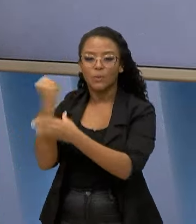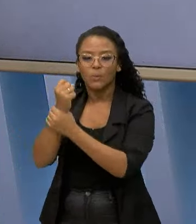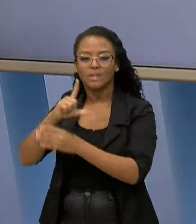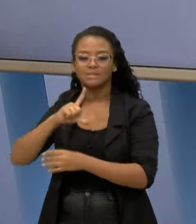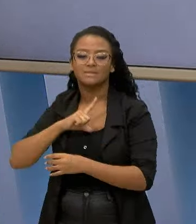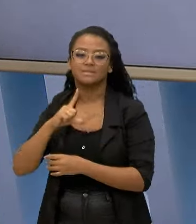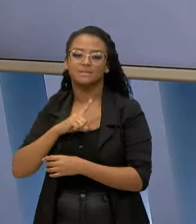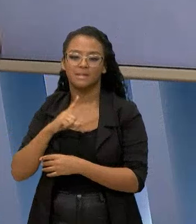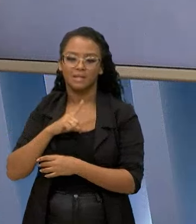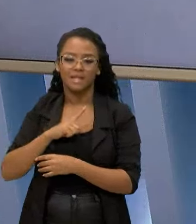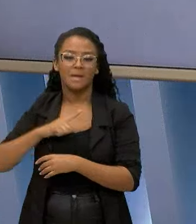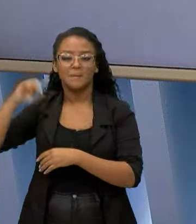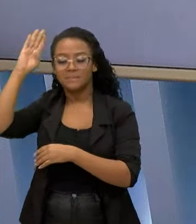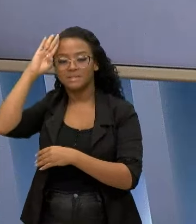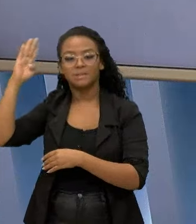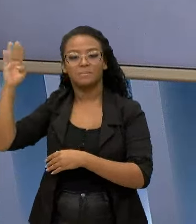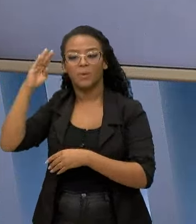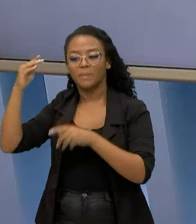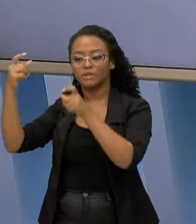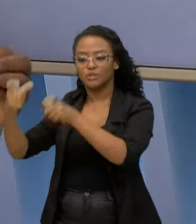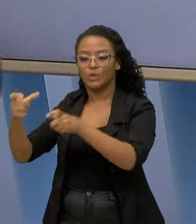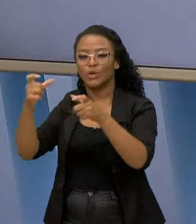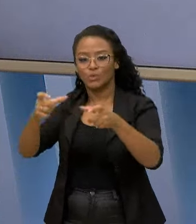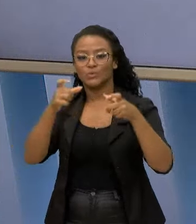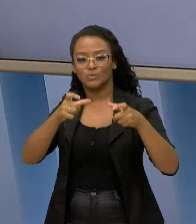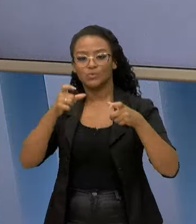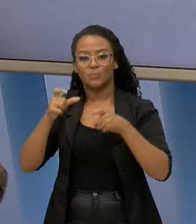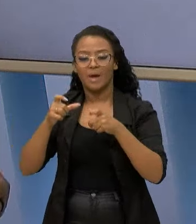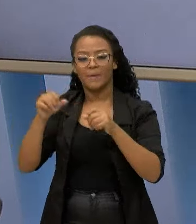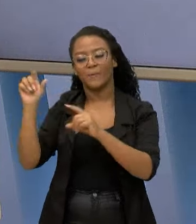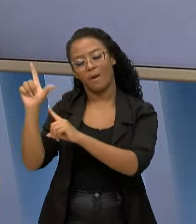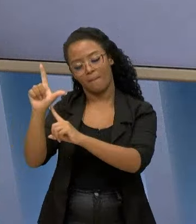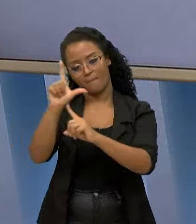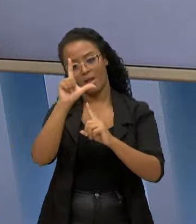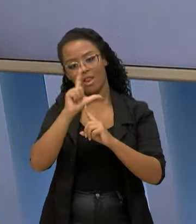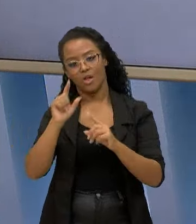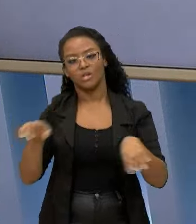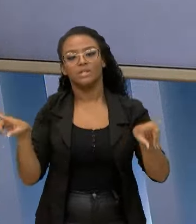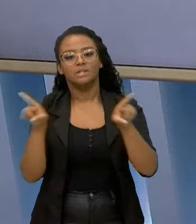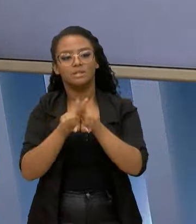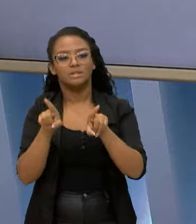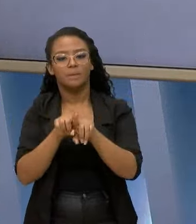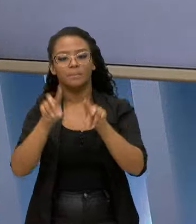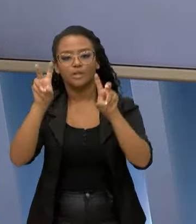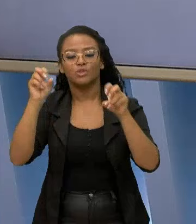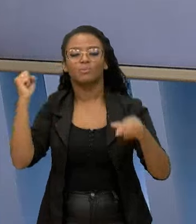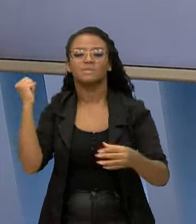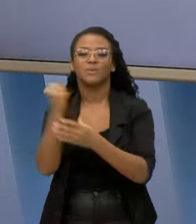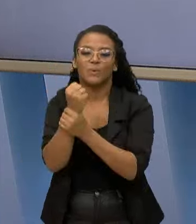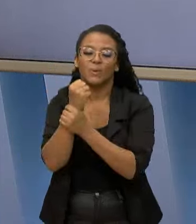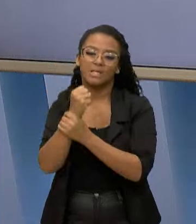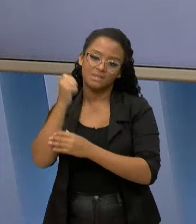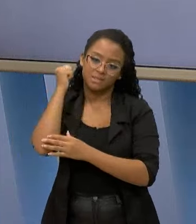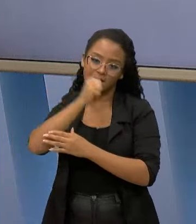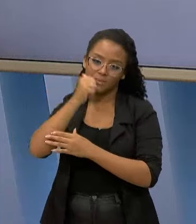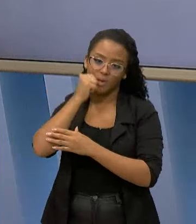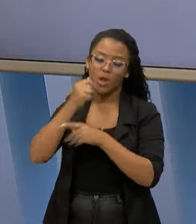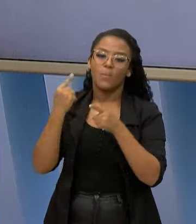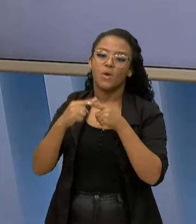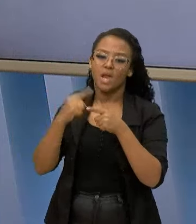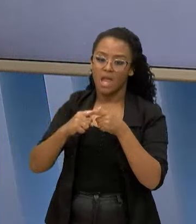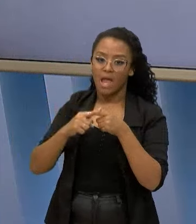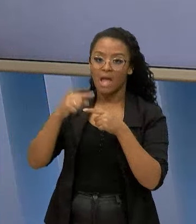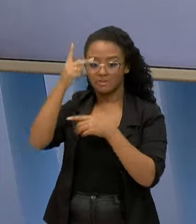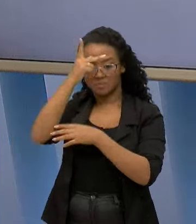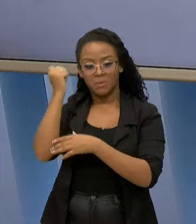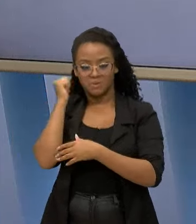especial nos bairros e nos comércios. Eu queria destacar também a segurança com relação às mulheres, porque quem é mulher sabe o